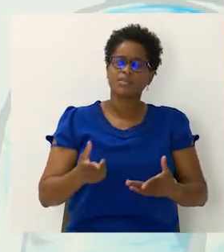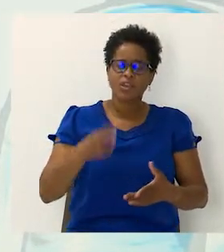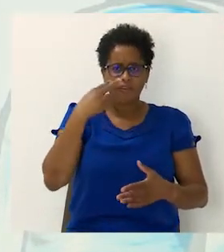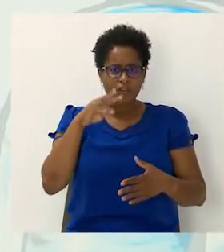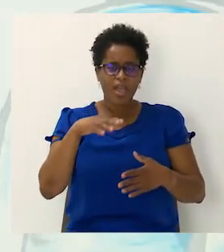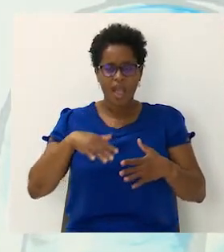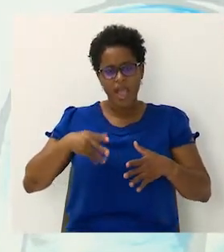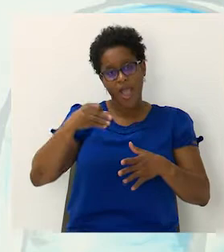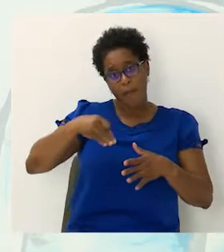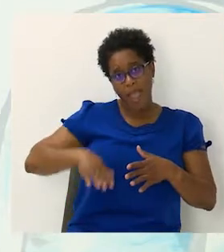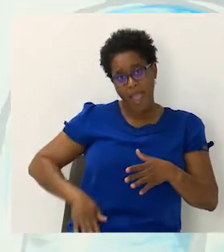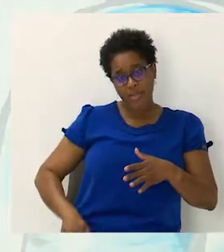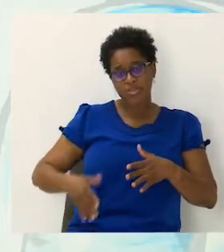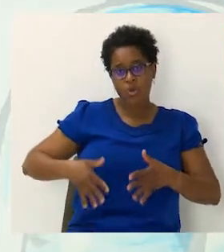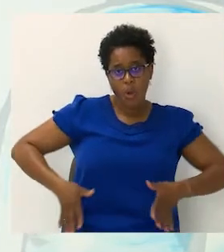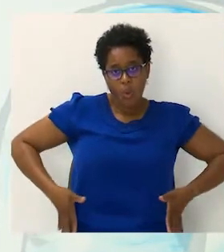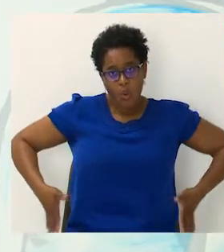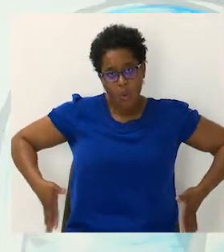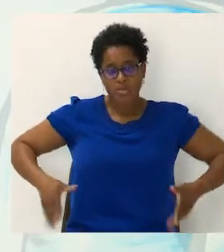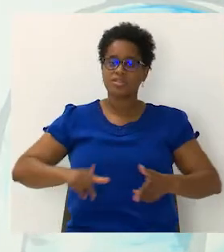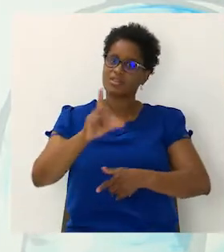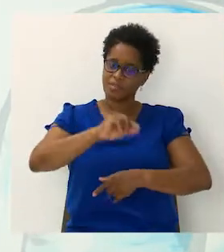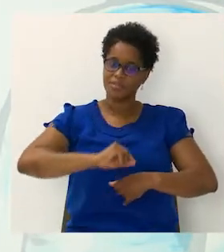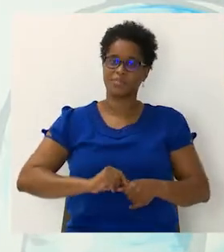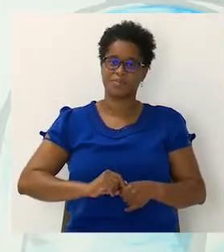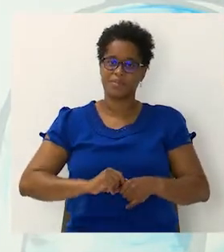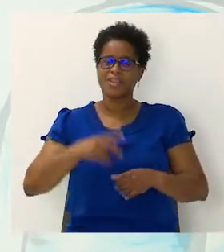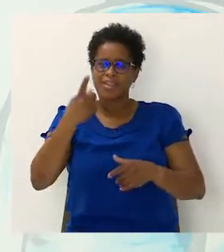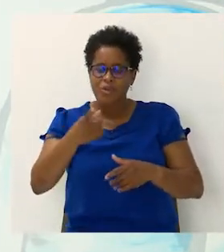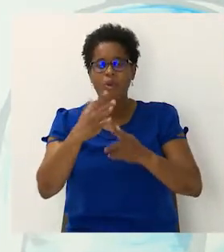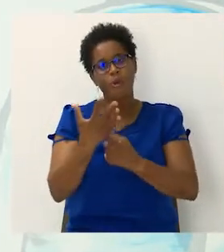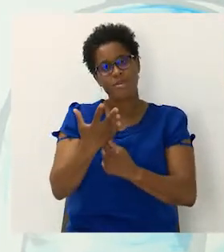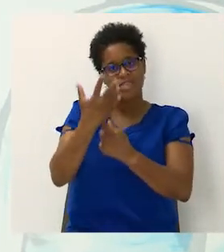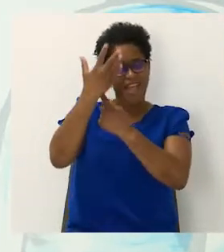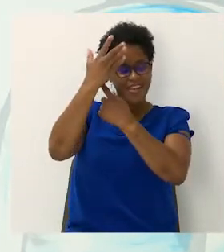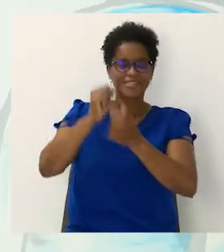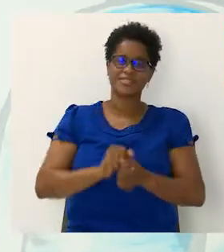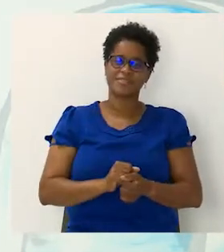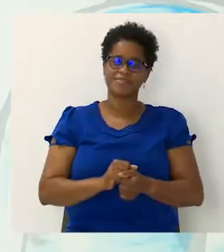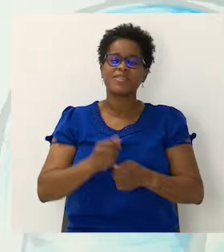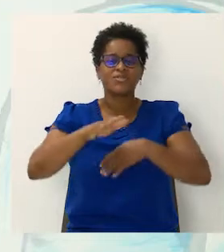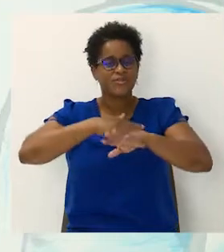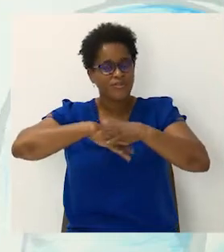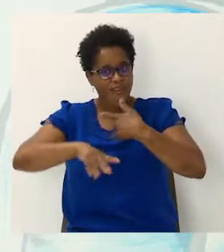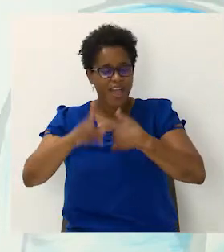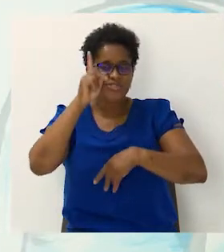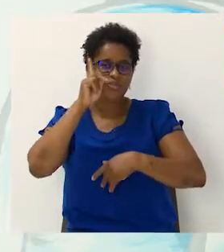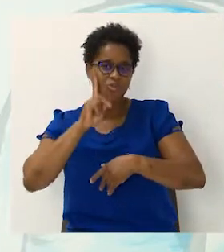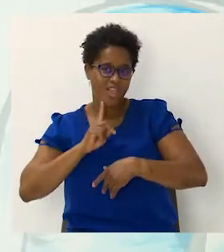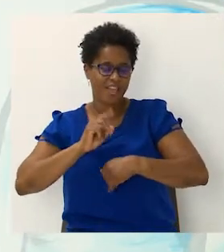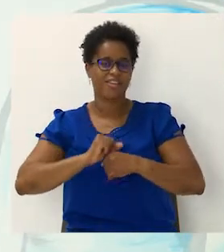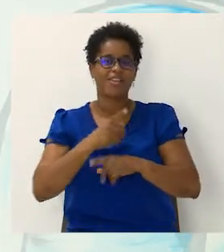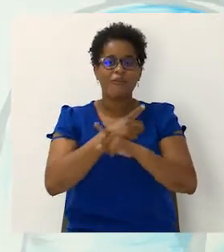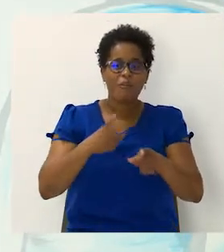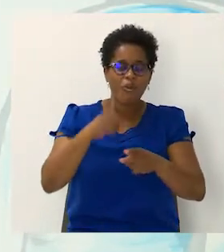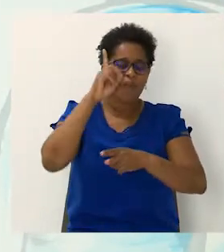ou as coxas são ressaltadas. Portanto, é uma homenagem que se fez à mulher, porque